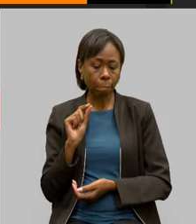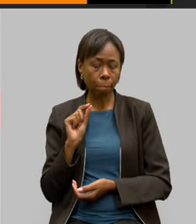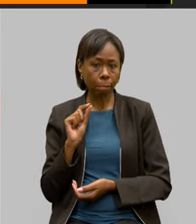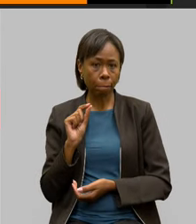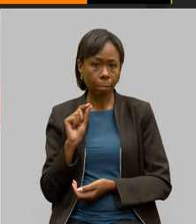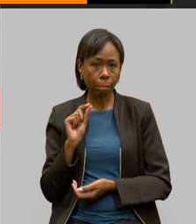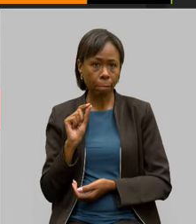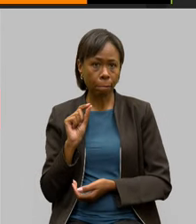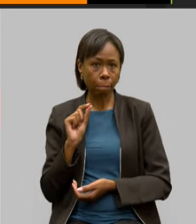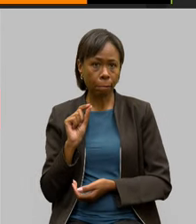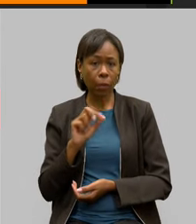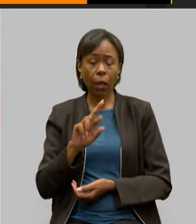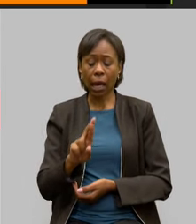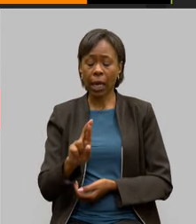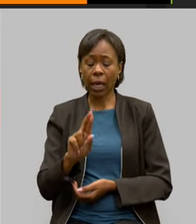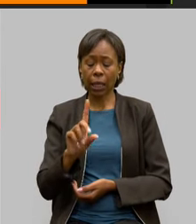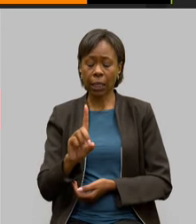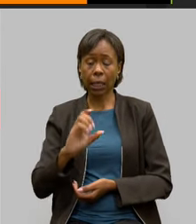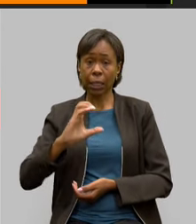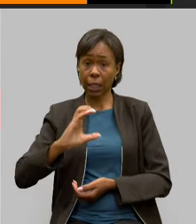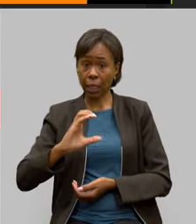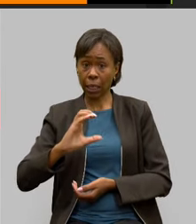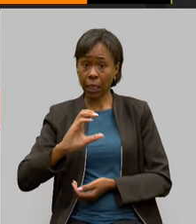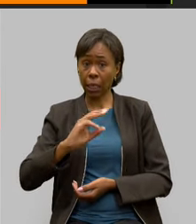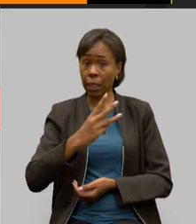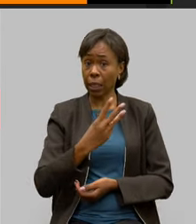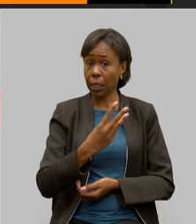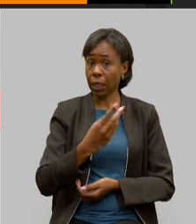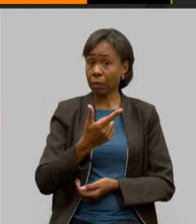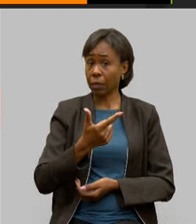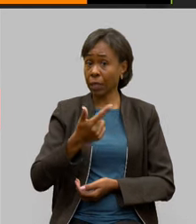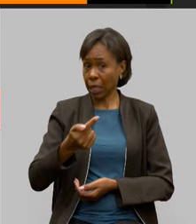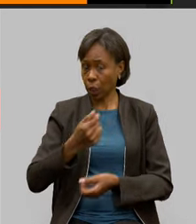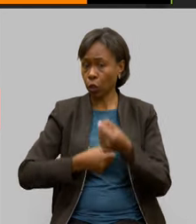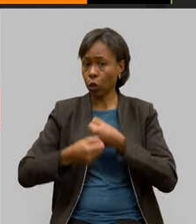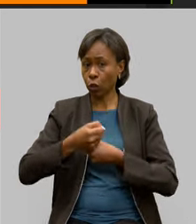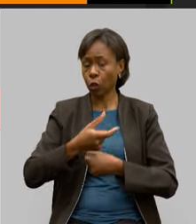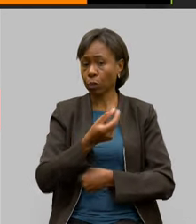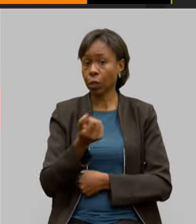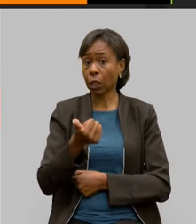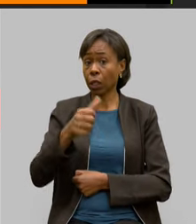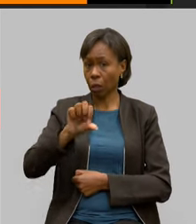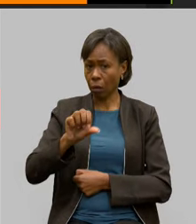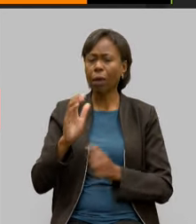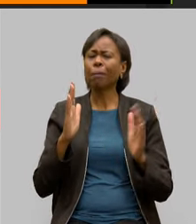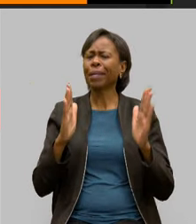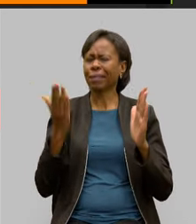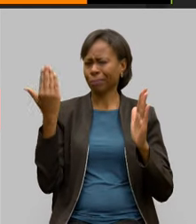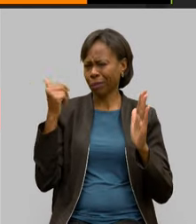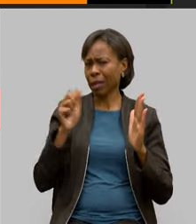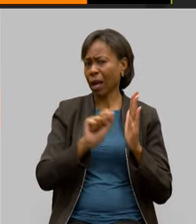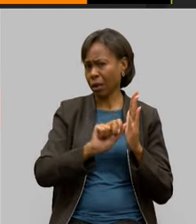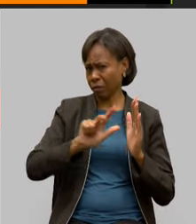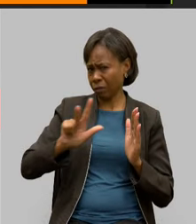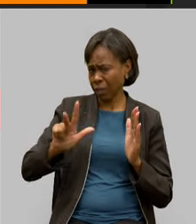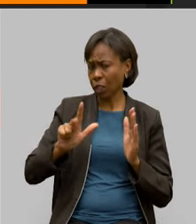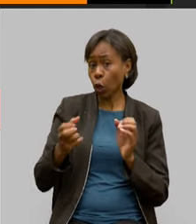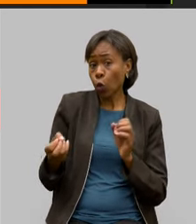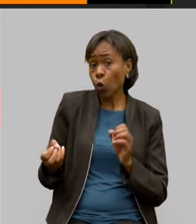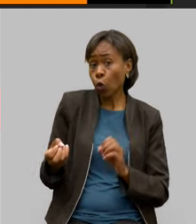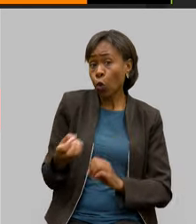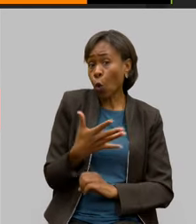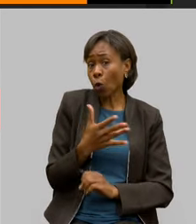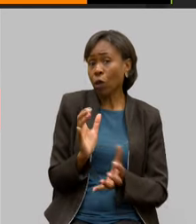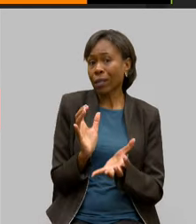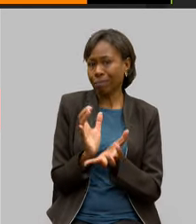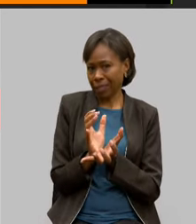publicação da RDC 327 2019 lembrando né que naquele momento a Anvisa ela cria uma nova categoria né que é